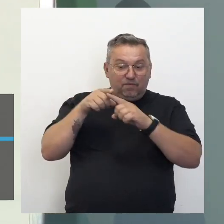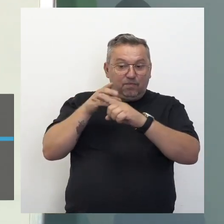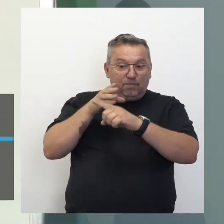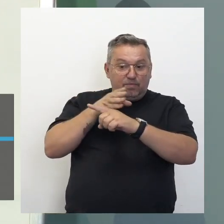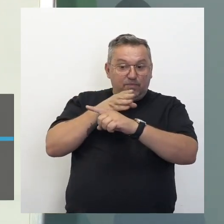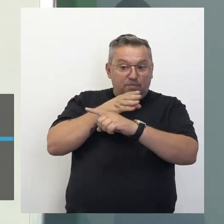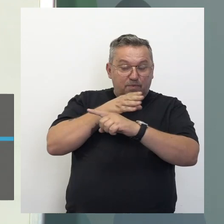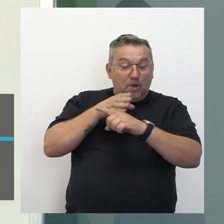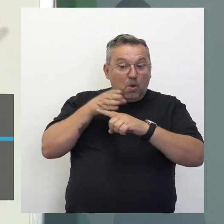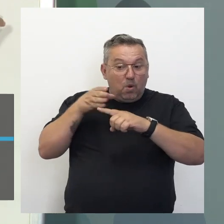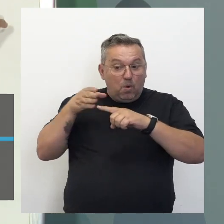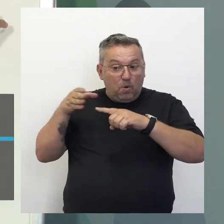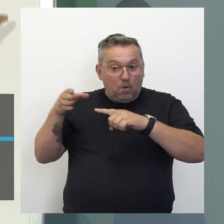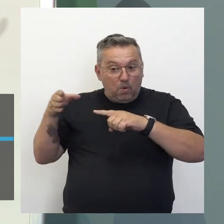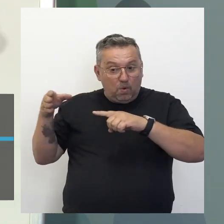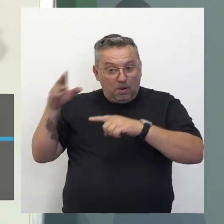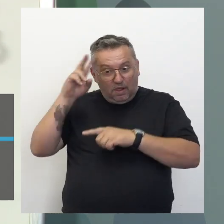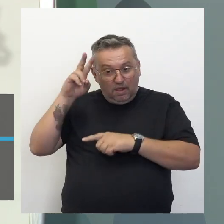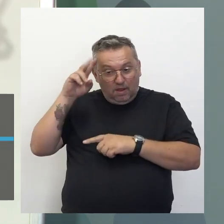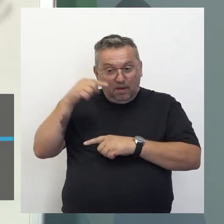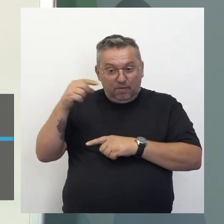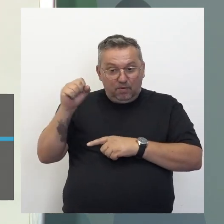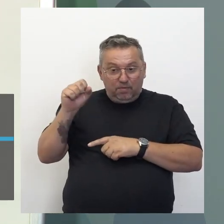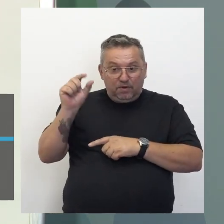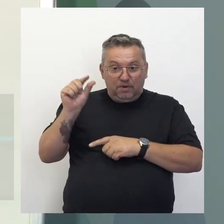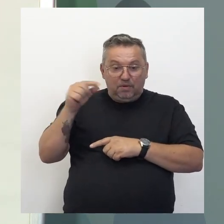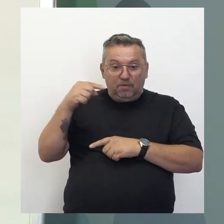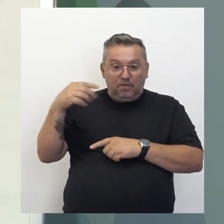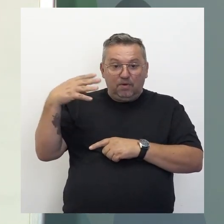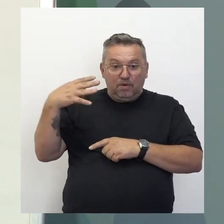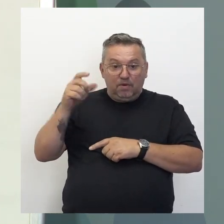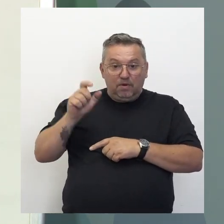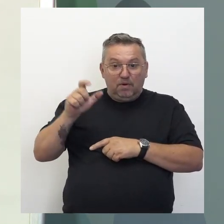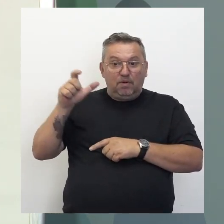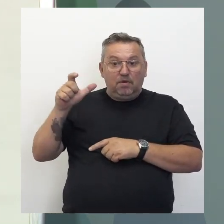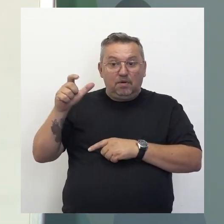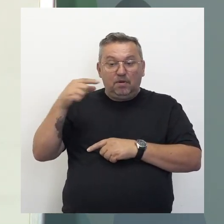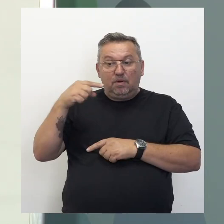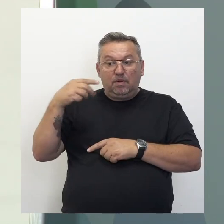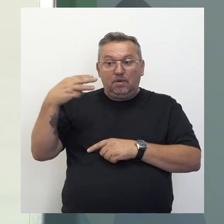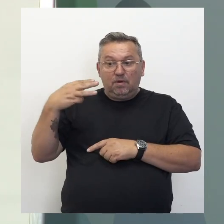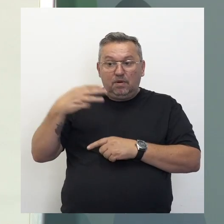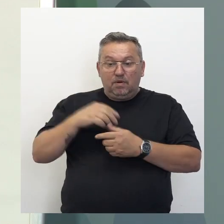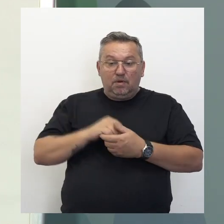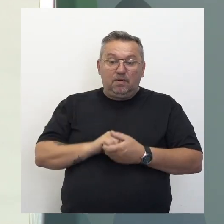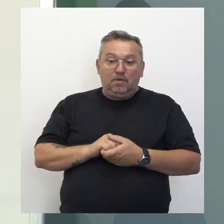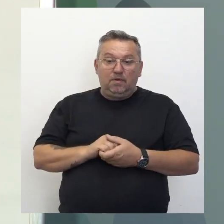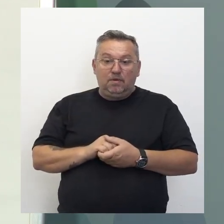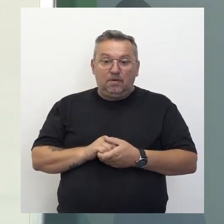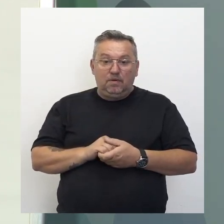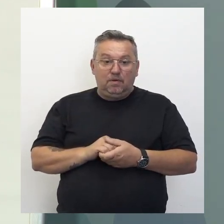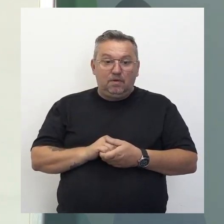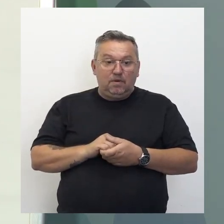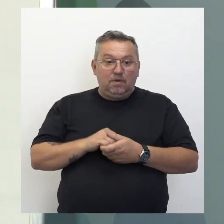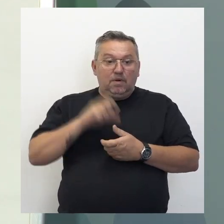ao contrário? Então, 10 a menos 8 é muito pequenininho, 10 a menos 4 está ali no meio do caminho e 10 a menos 3 é o maior. Então,